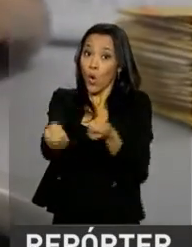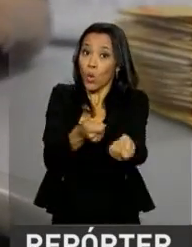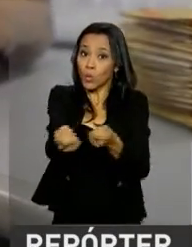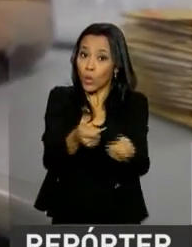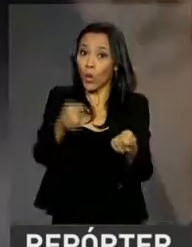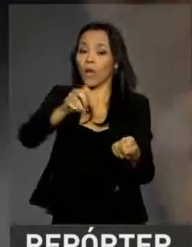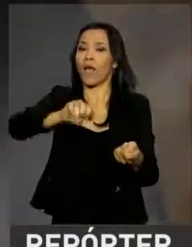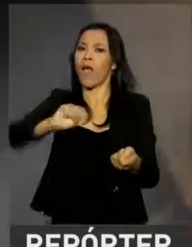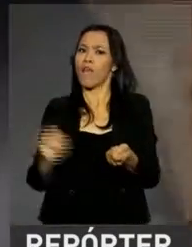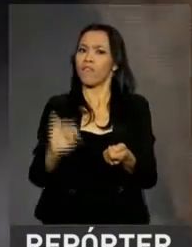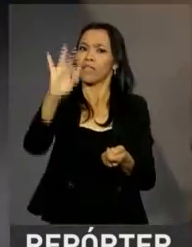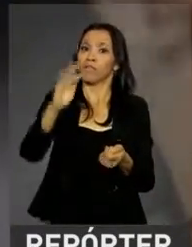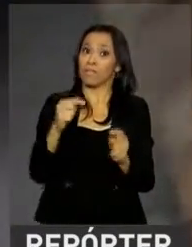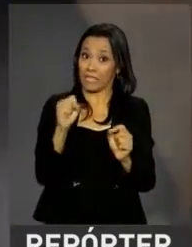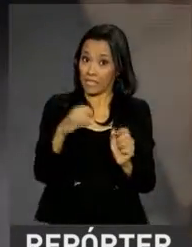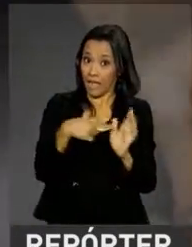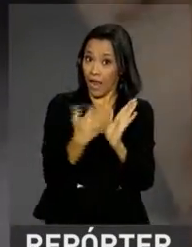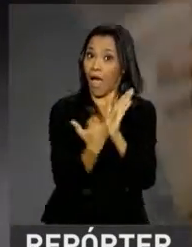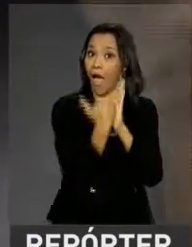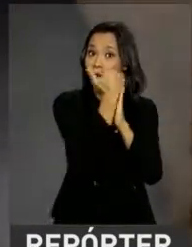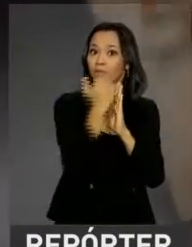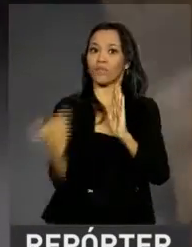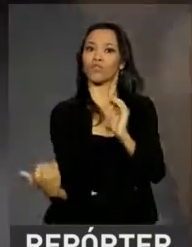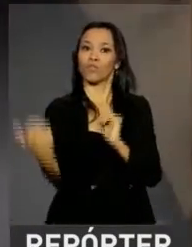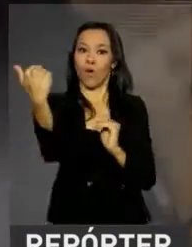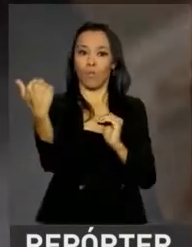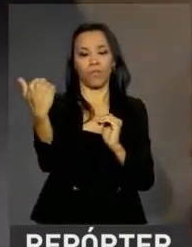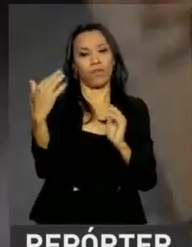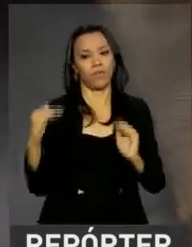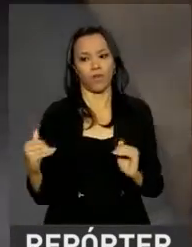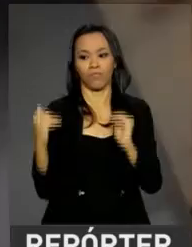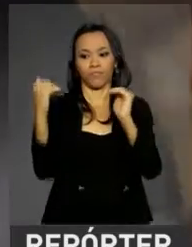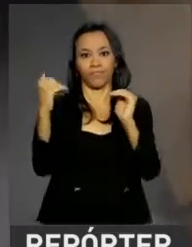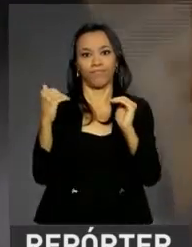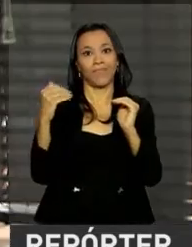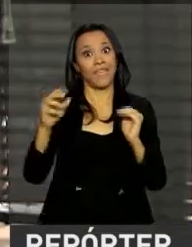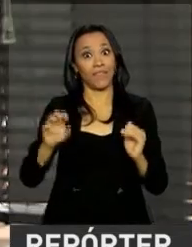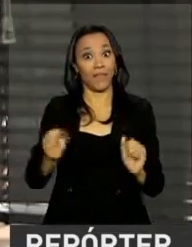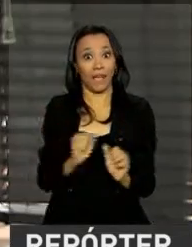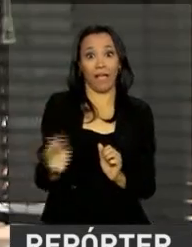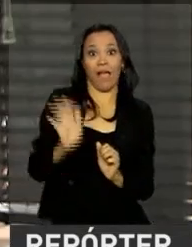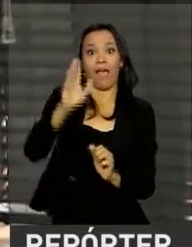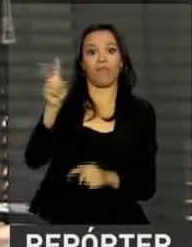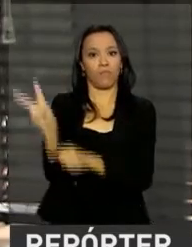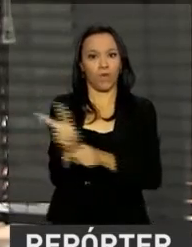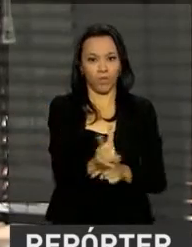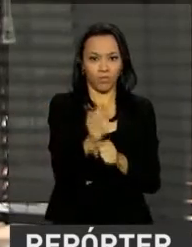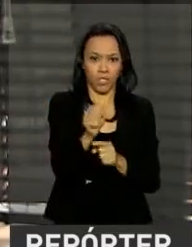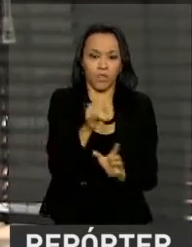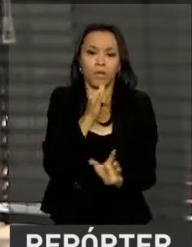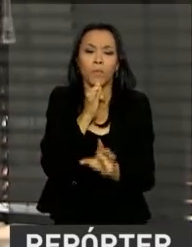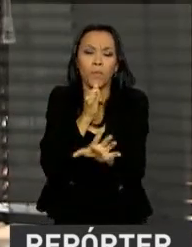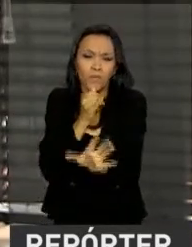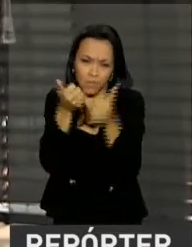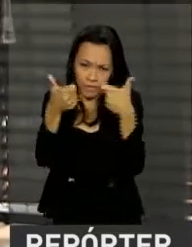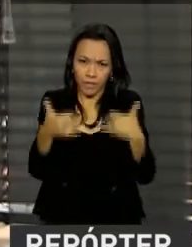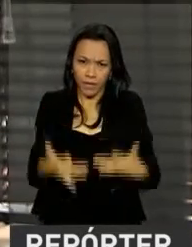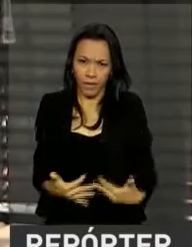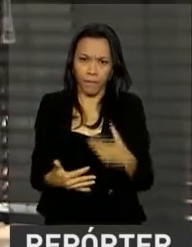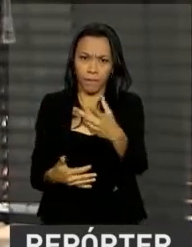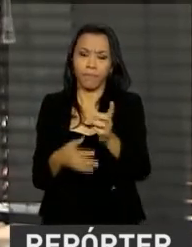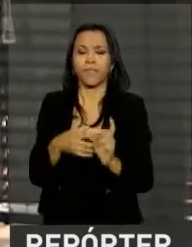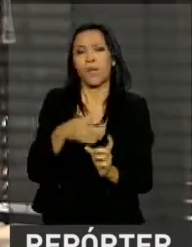sobem o que pode diminuir o consumo e os empréstimos que ficam mais caros deixa eu colocar um exemplo então uma